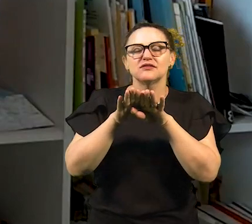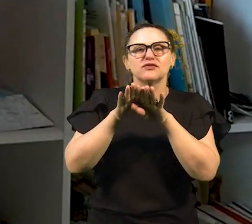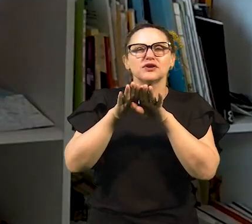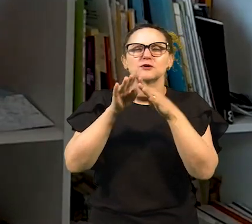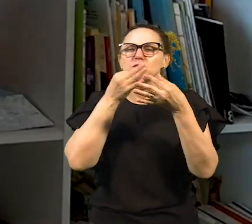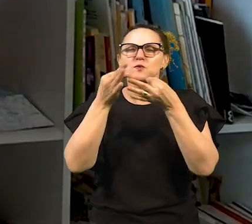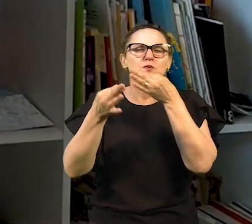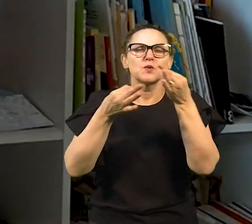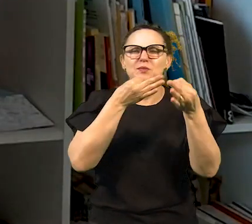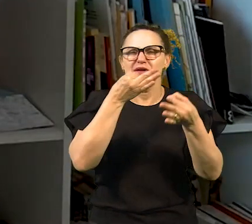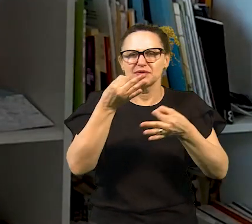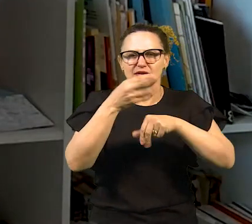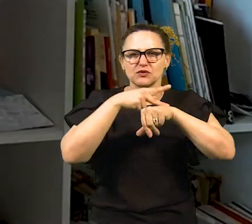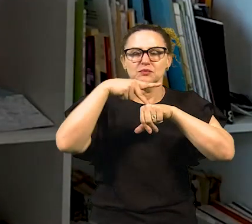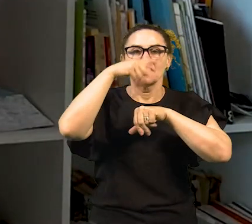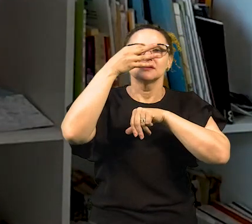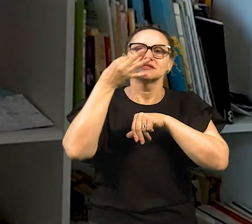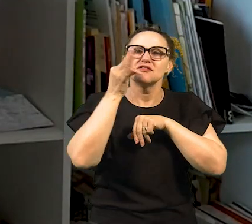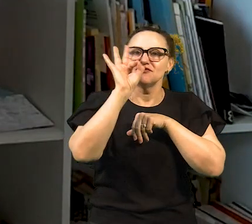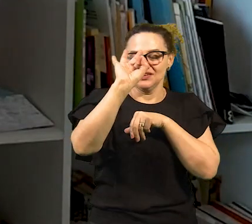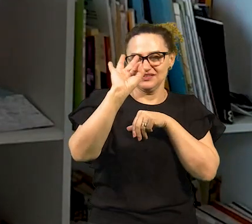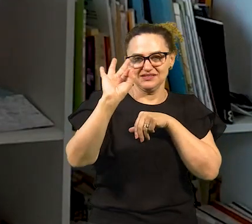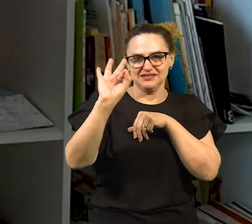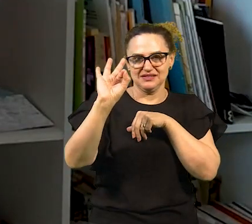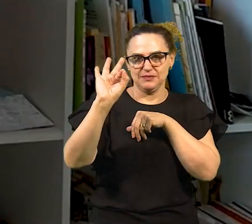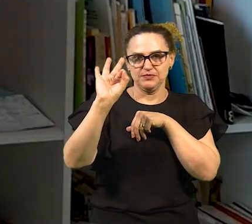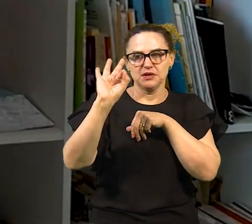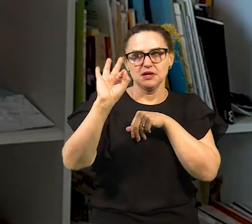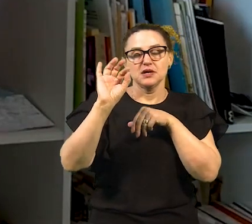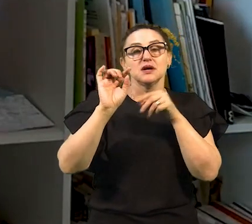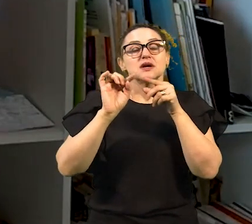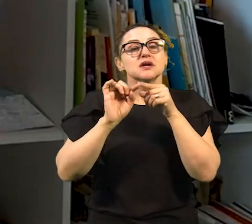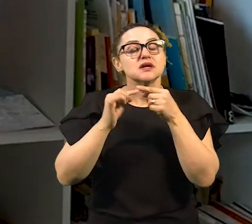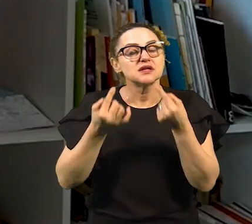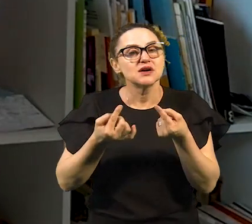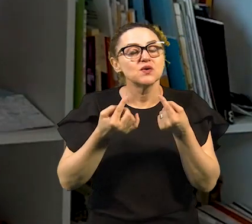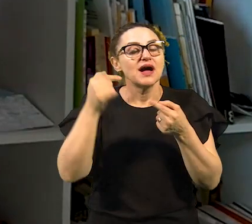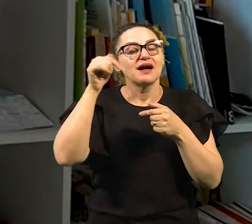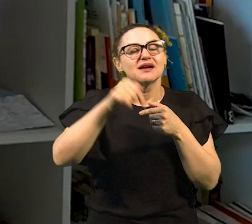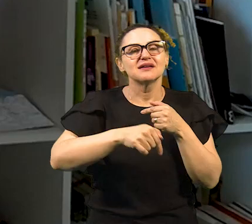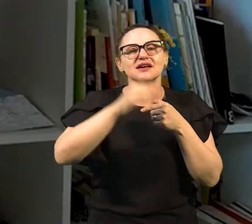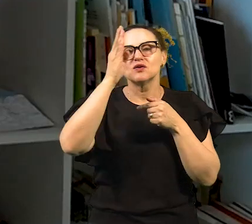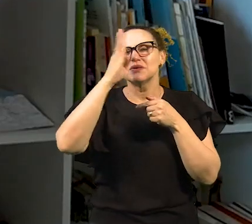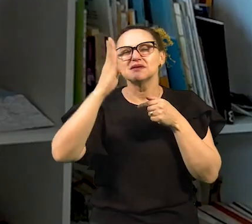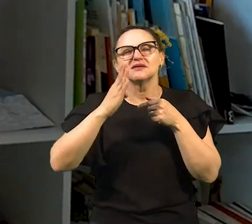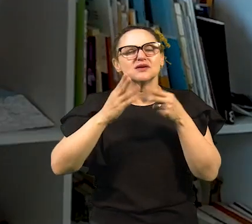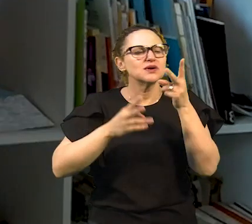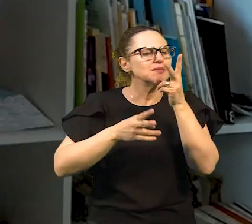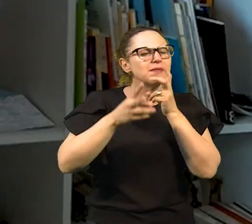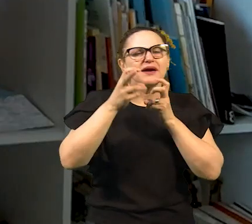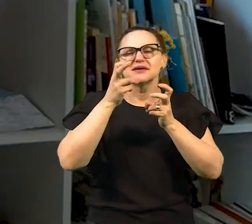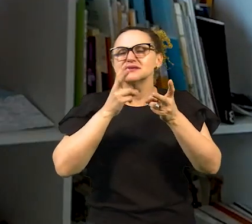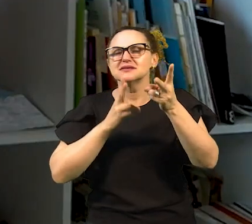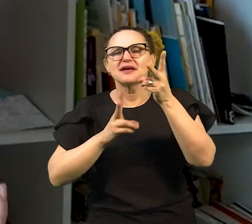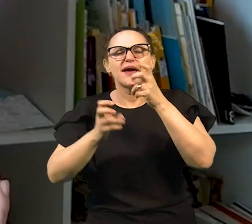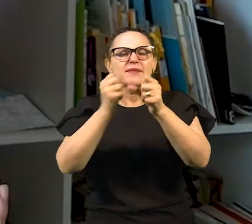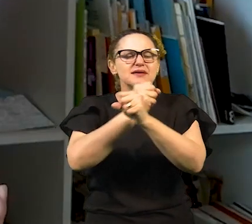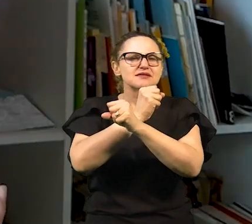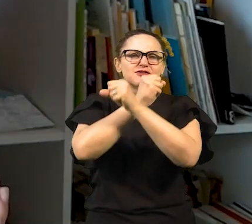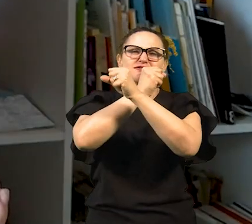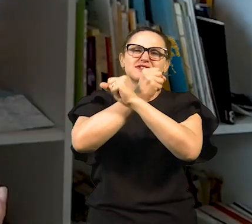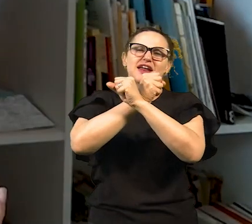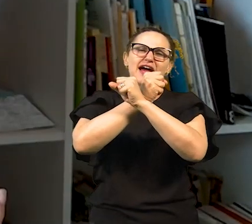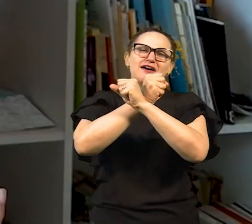atento a essas contradições que vivenciava o Brasil. Ele enxerga no escravocrata esse privilégio em cima